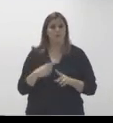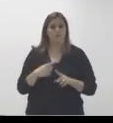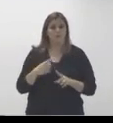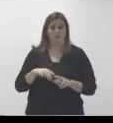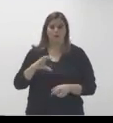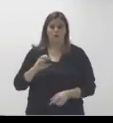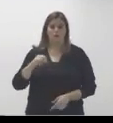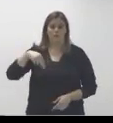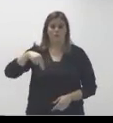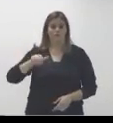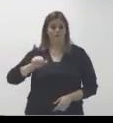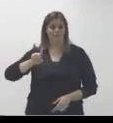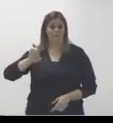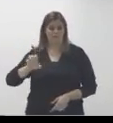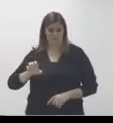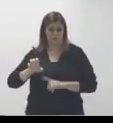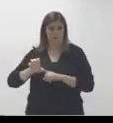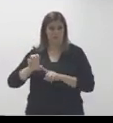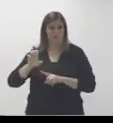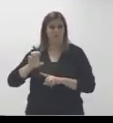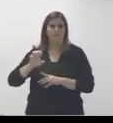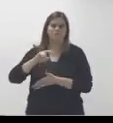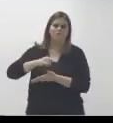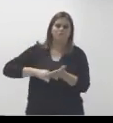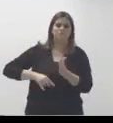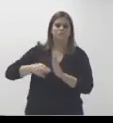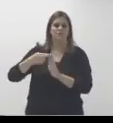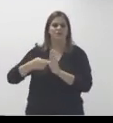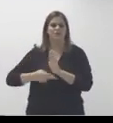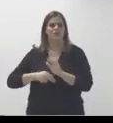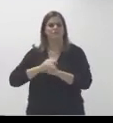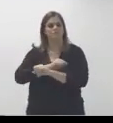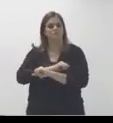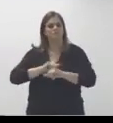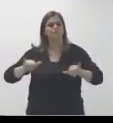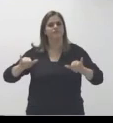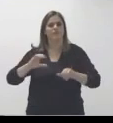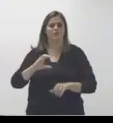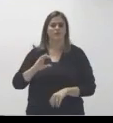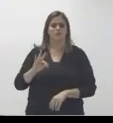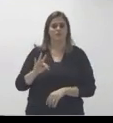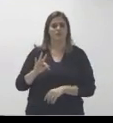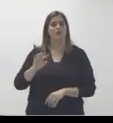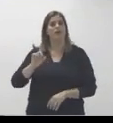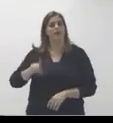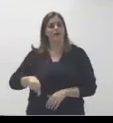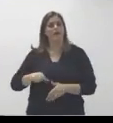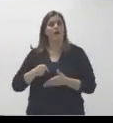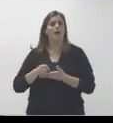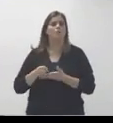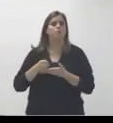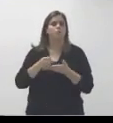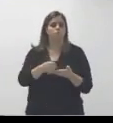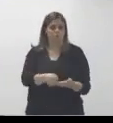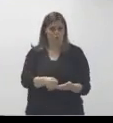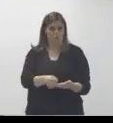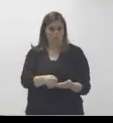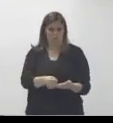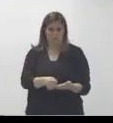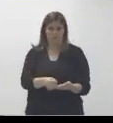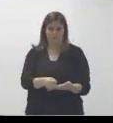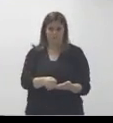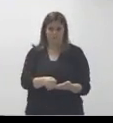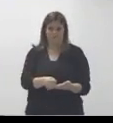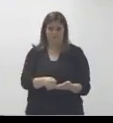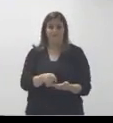resolução tratando essas comunidades terapêuticas como comunidades de apoio à é